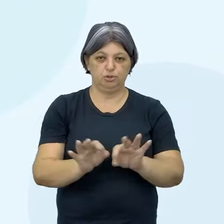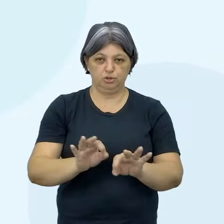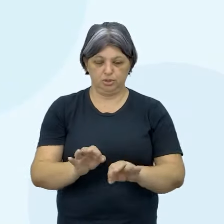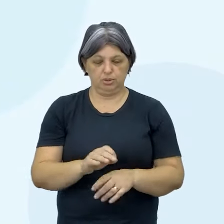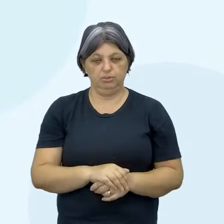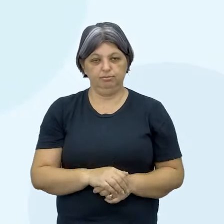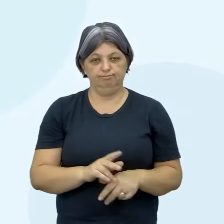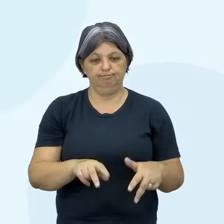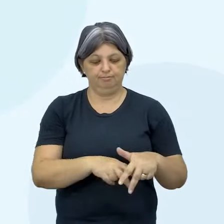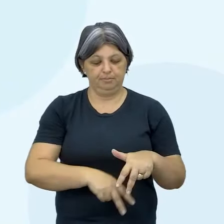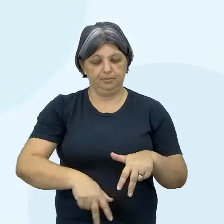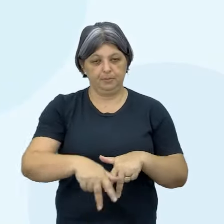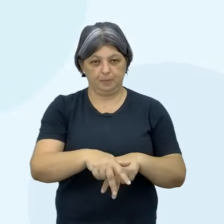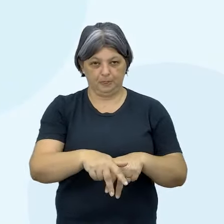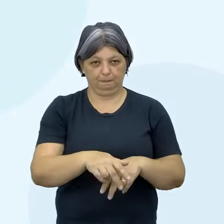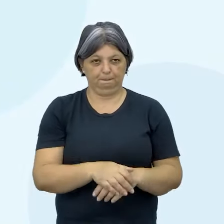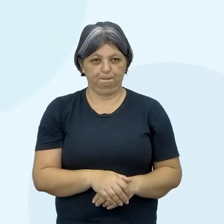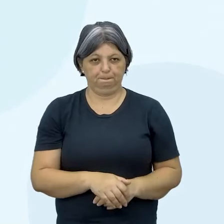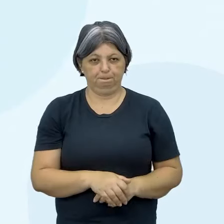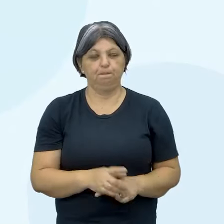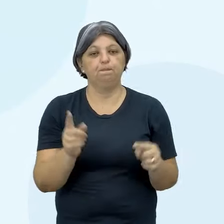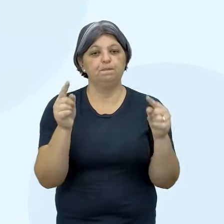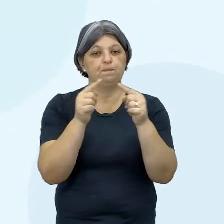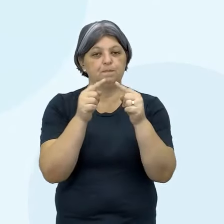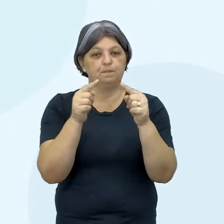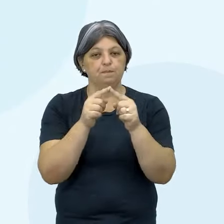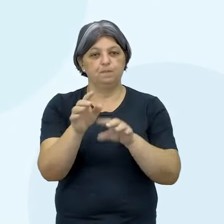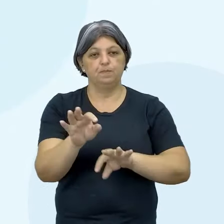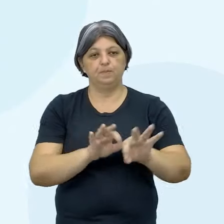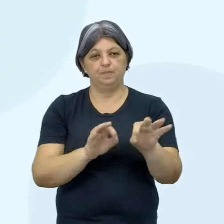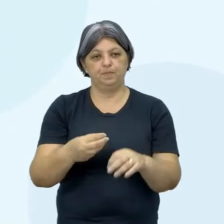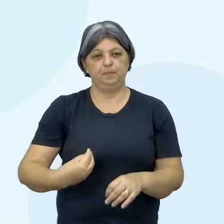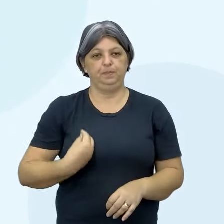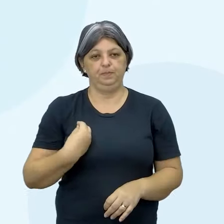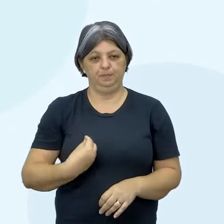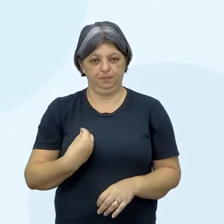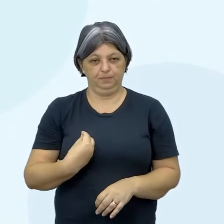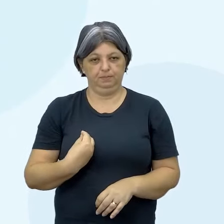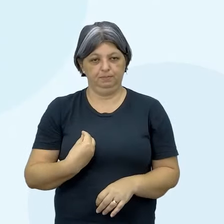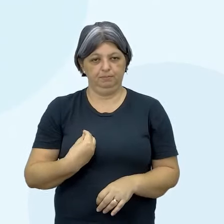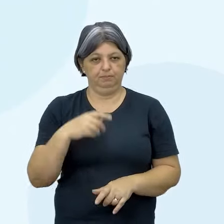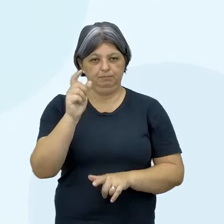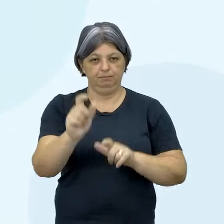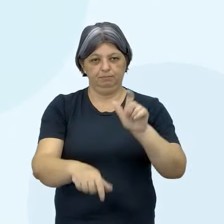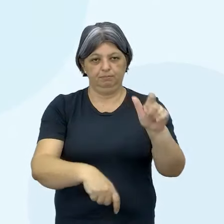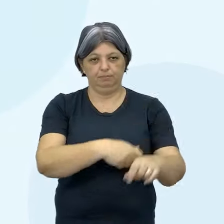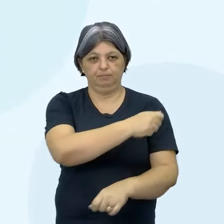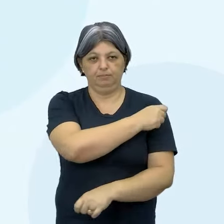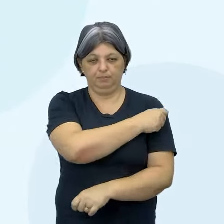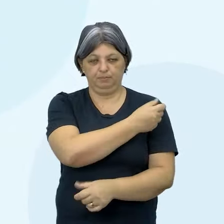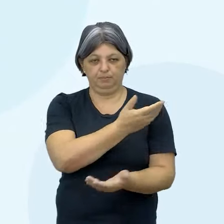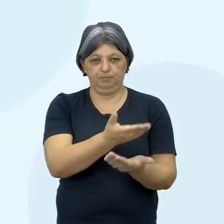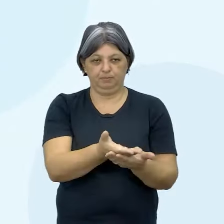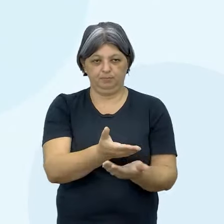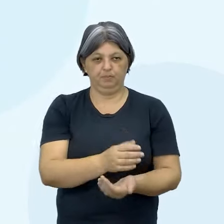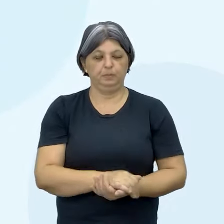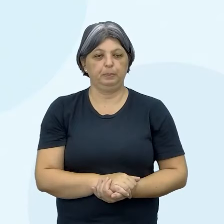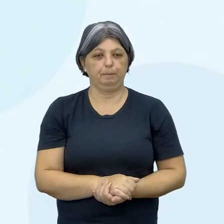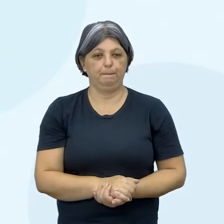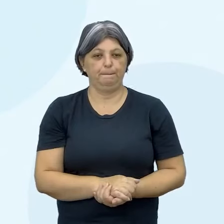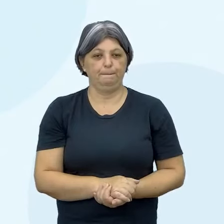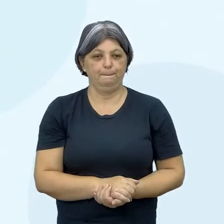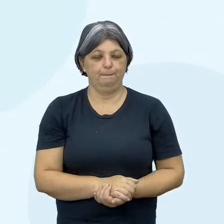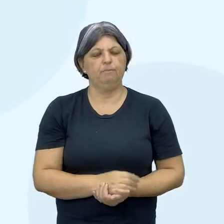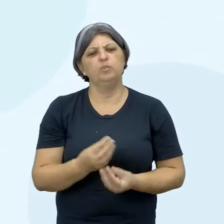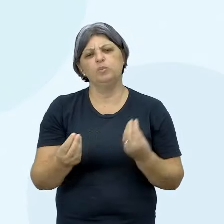o protagonismo ligado ao projeto de vida do estudante. Muito bem. E como